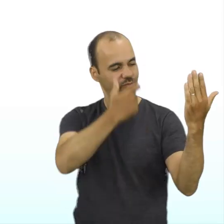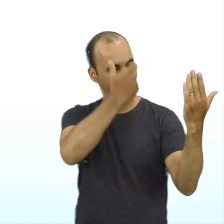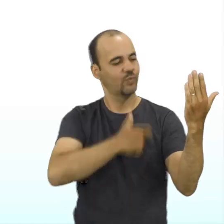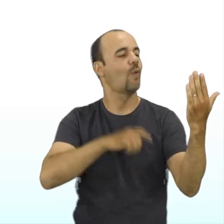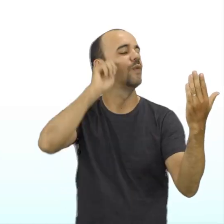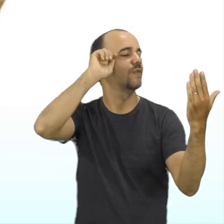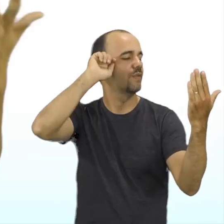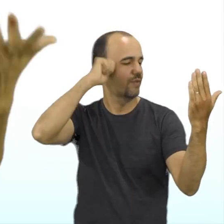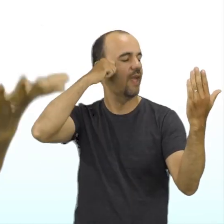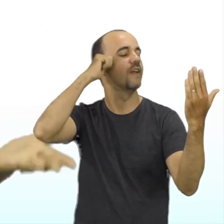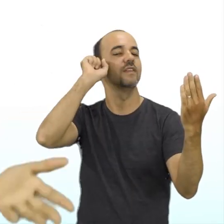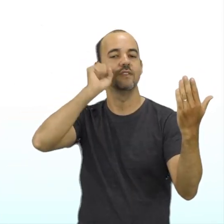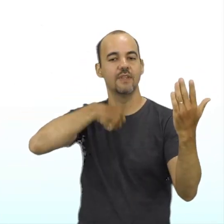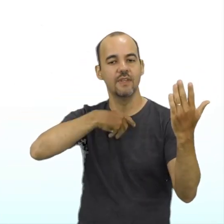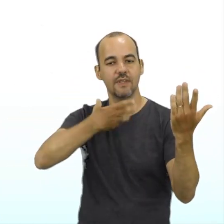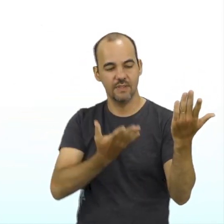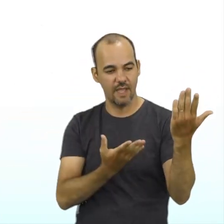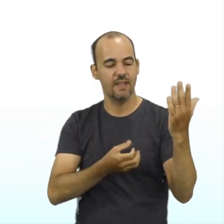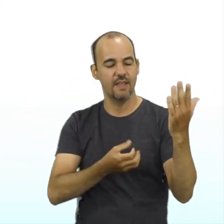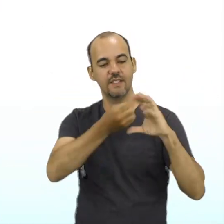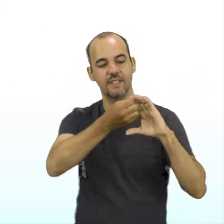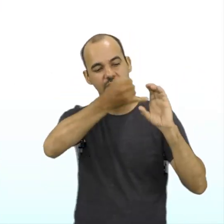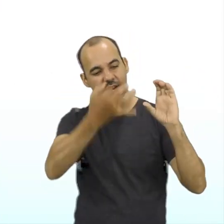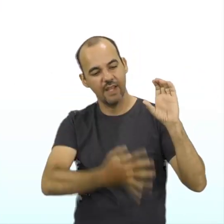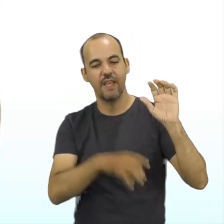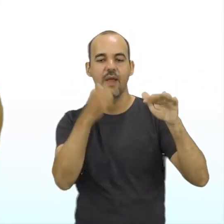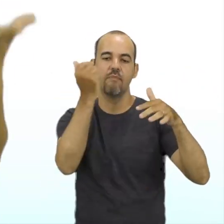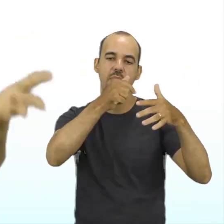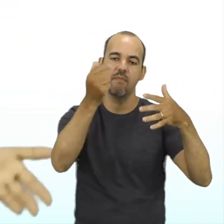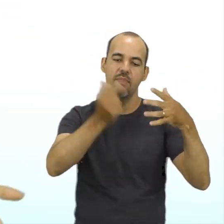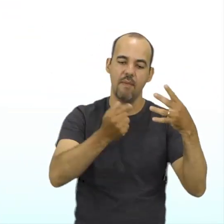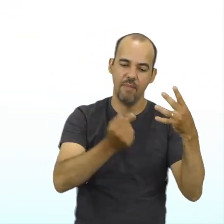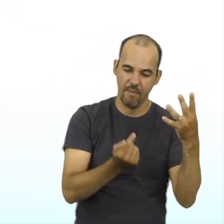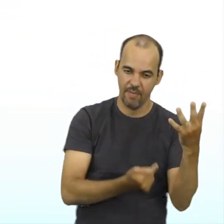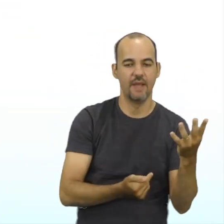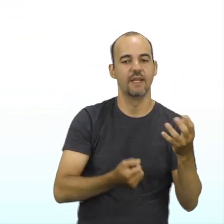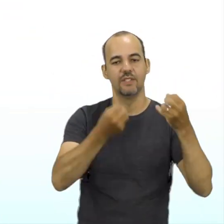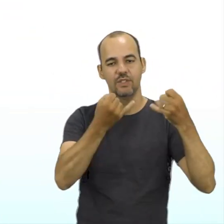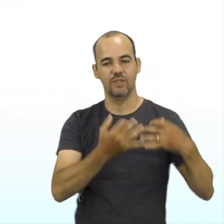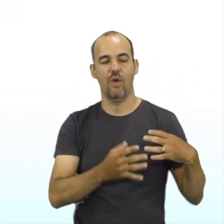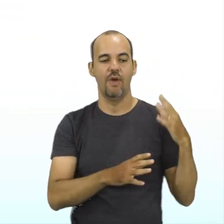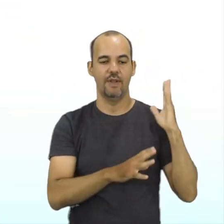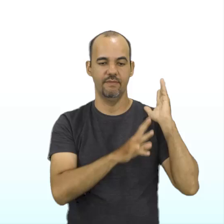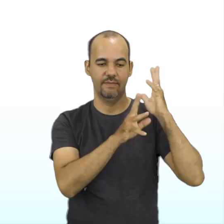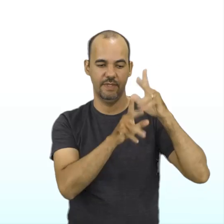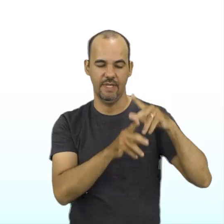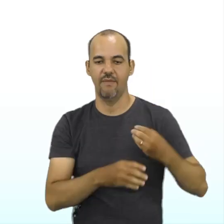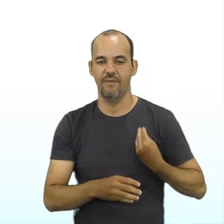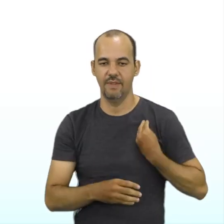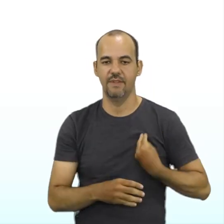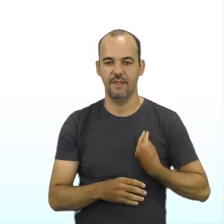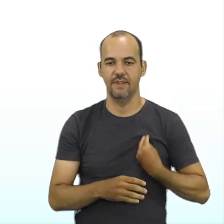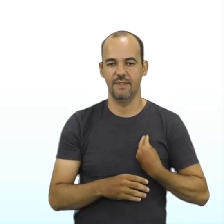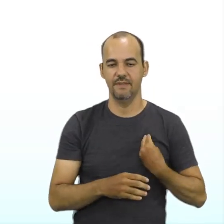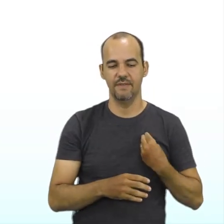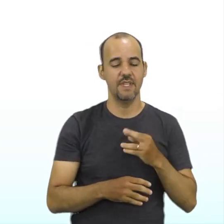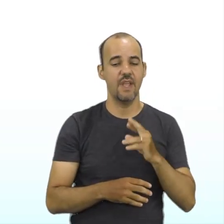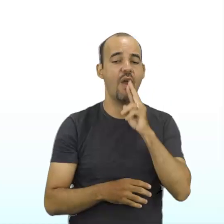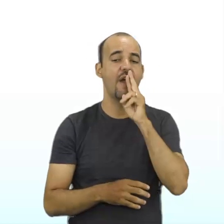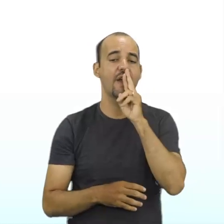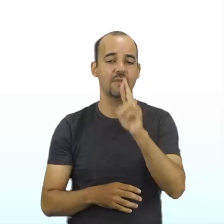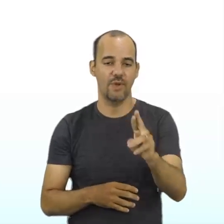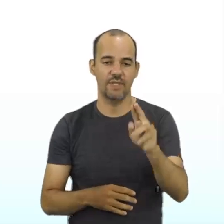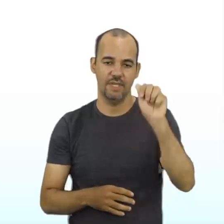categoricamente a deixar de falar na língua dela, no acento, a negar a própria história. Então, a gente teria aí claramente